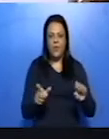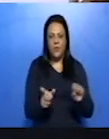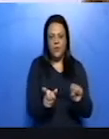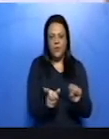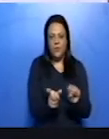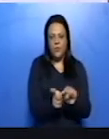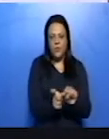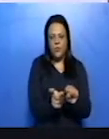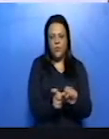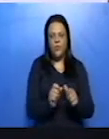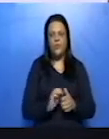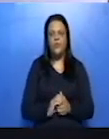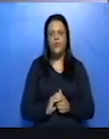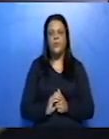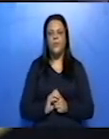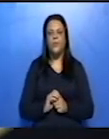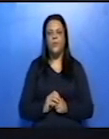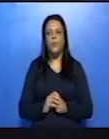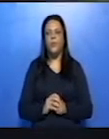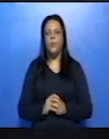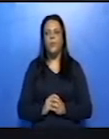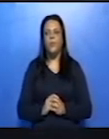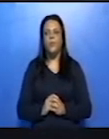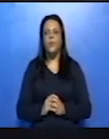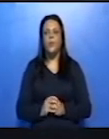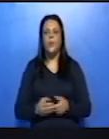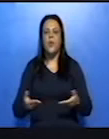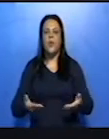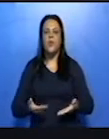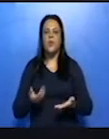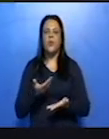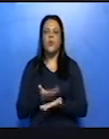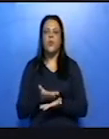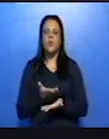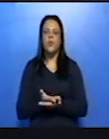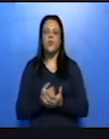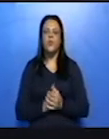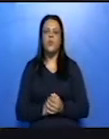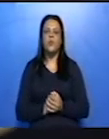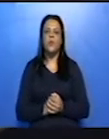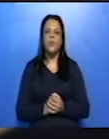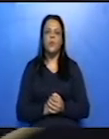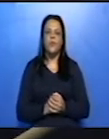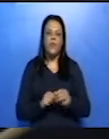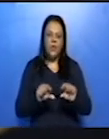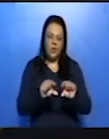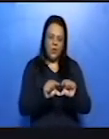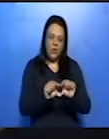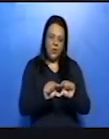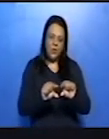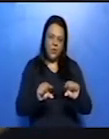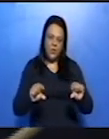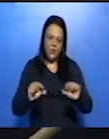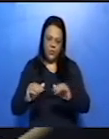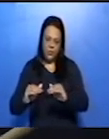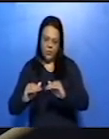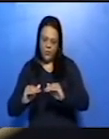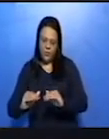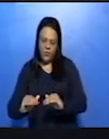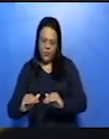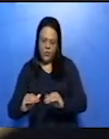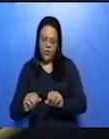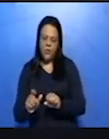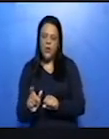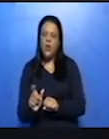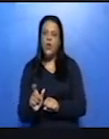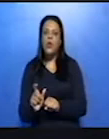as substantivas. Vamos estudar as subordinadas substantivas? E o que é uma oração subordinada substantiva?